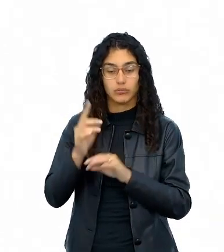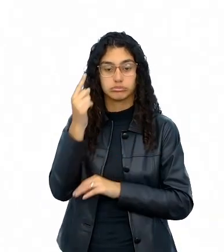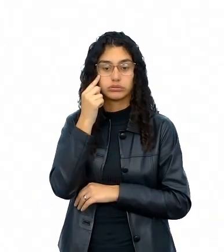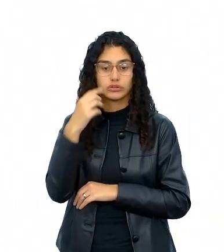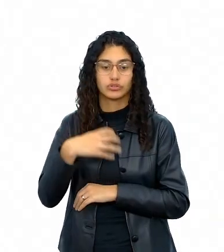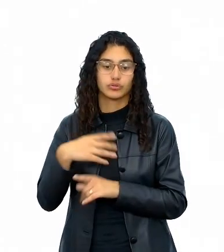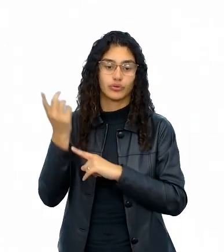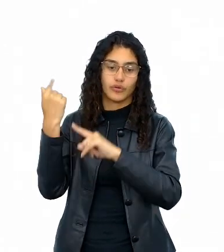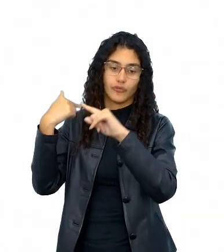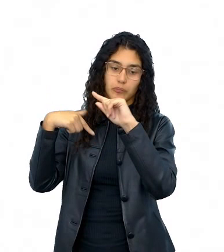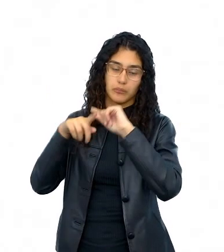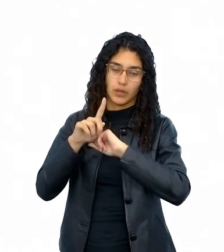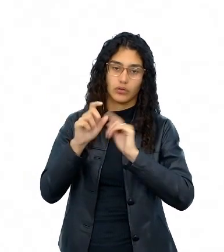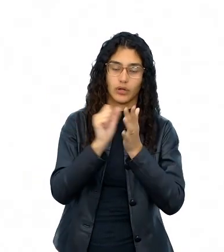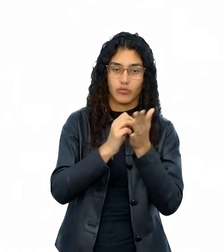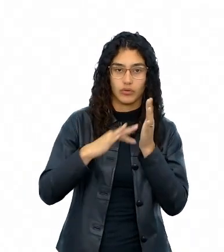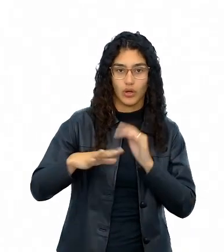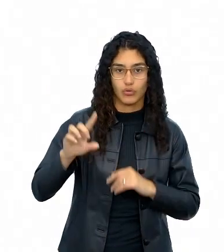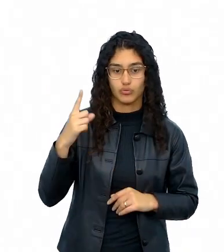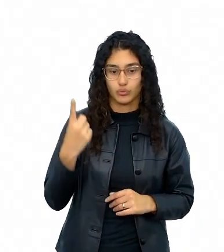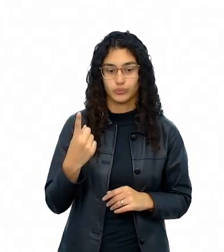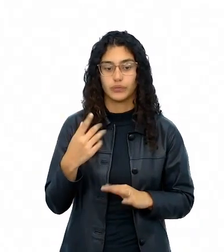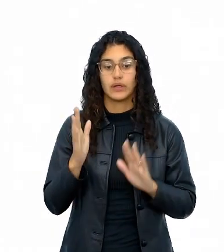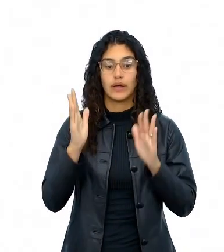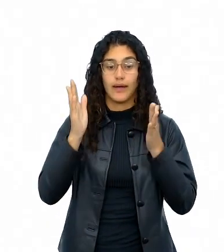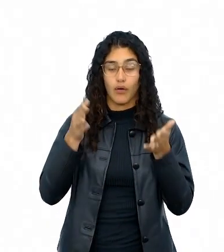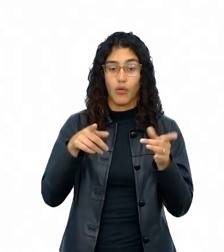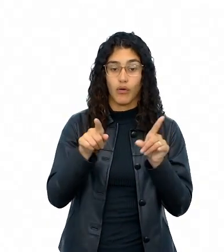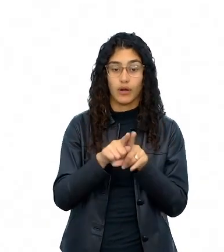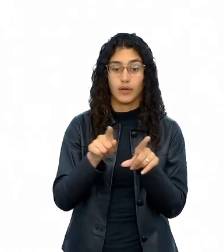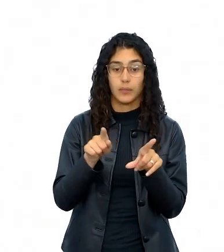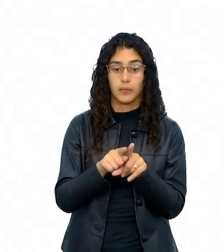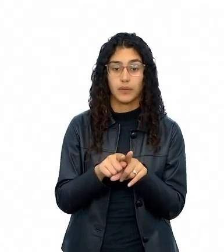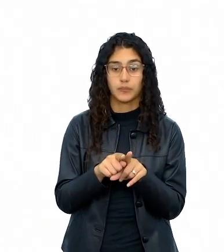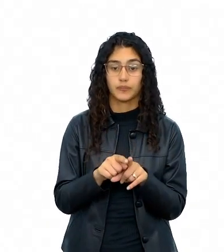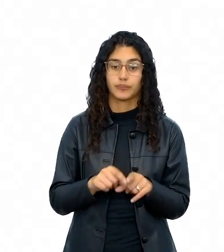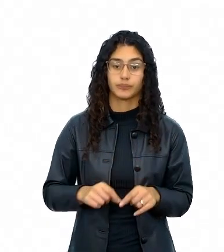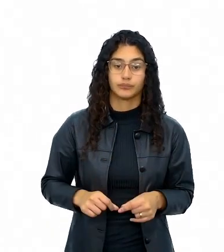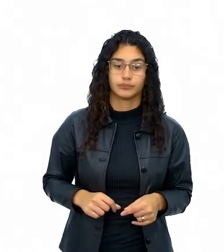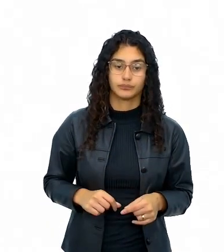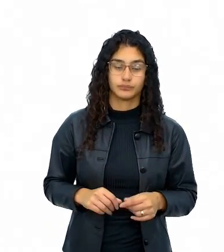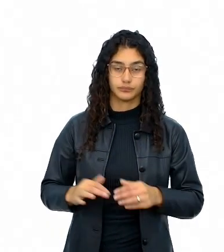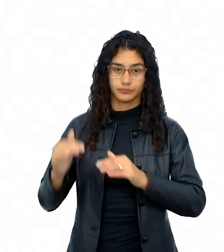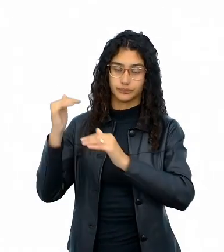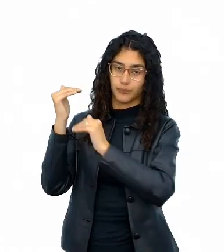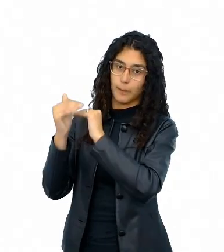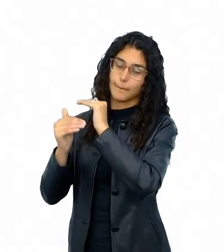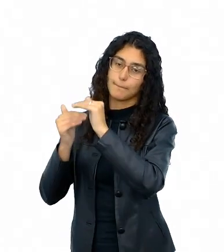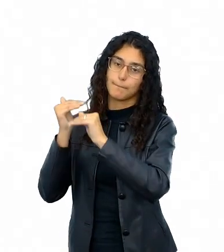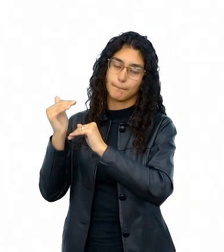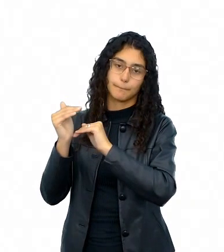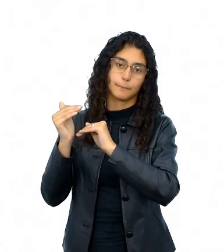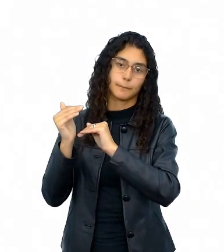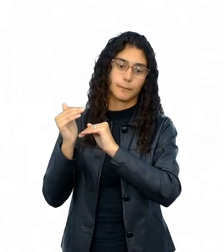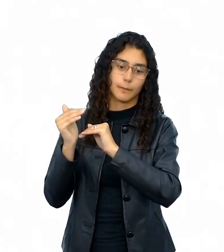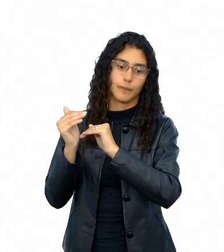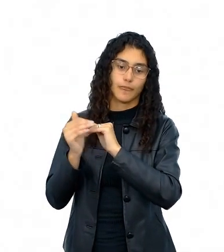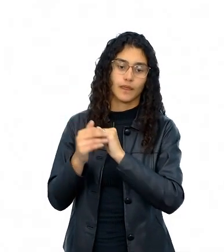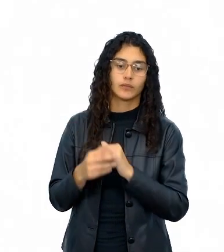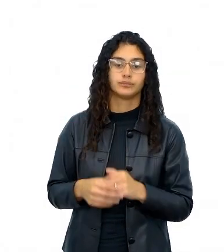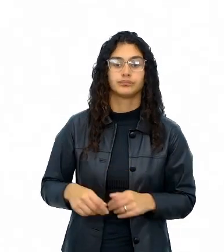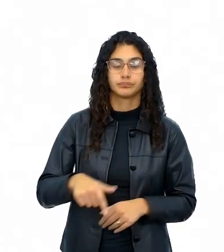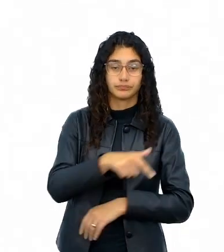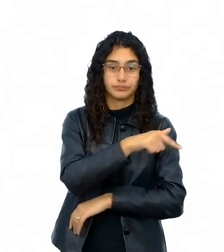no desenvolvimento da SA1, e agora aqui para o desdobramento, né, do